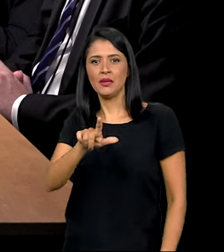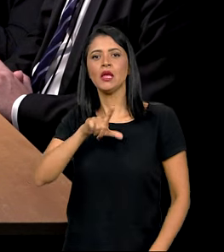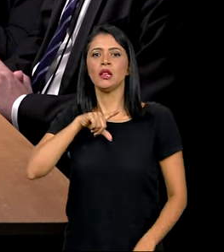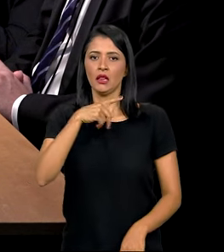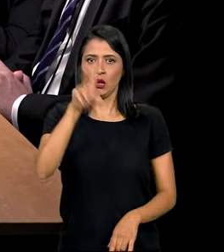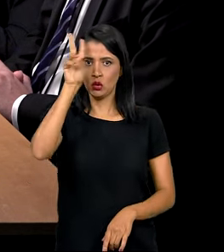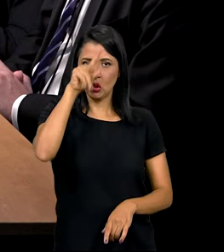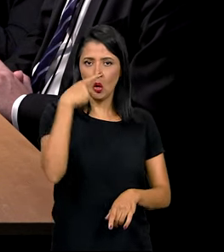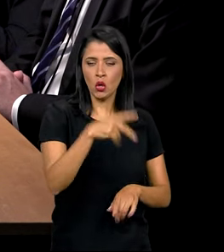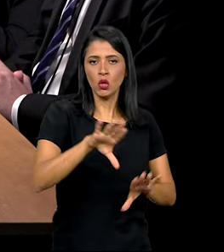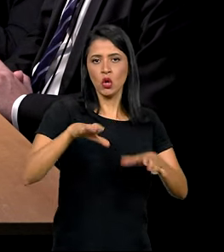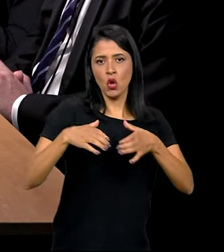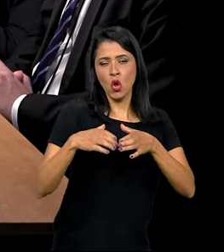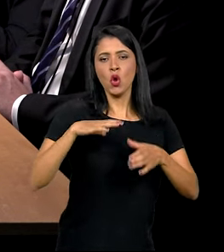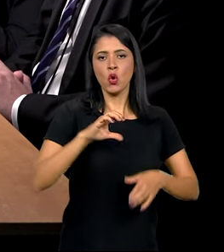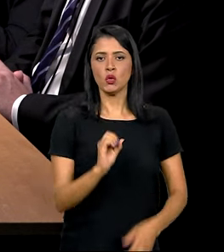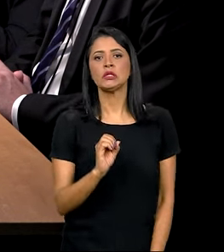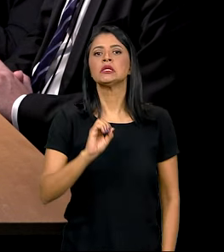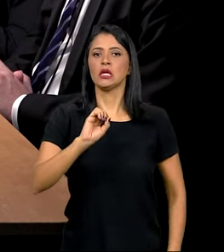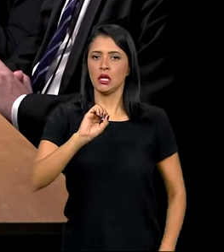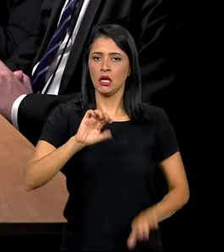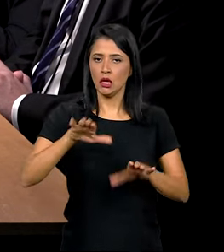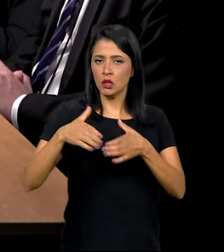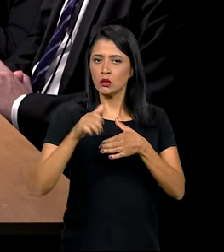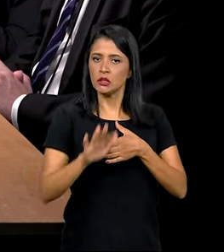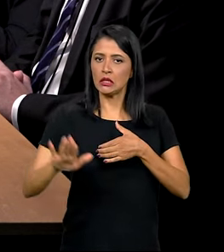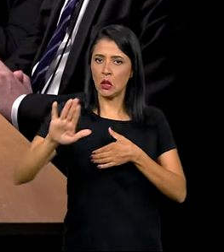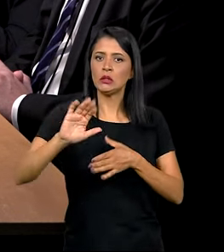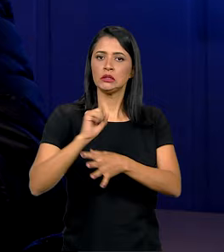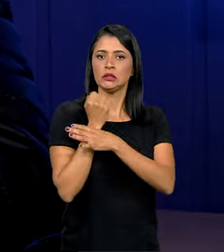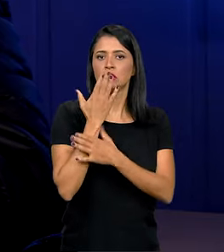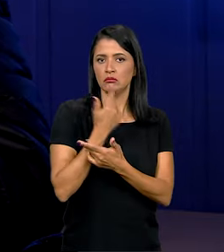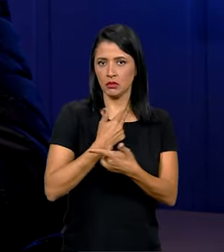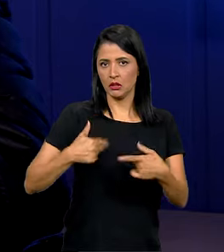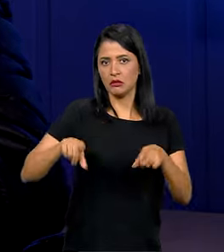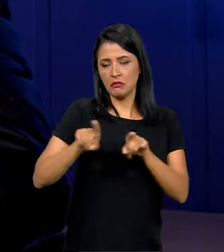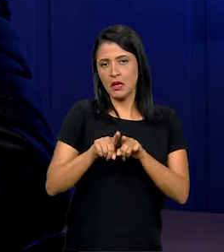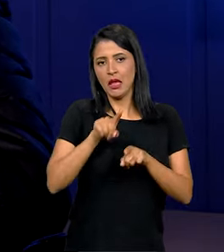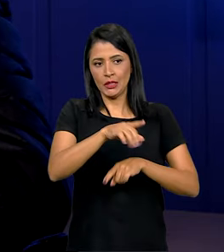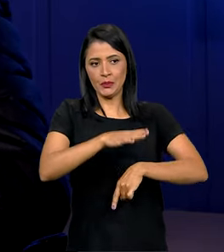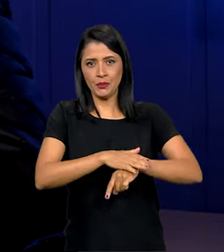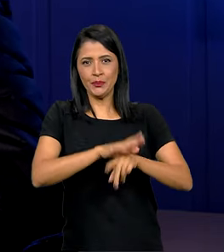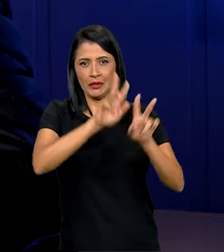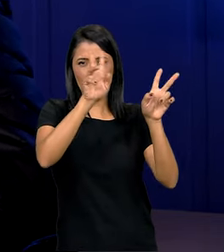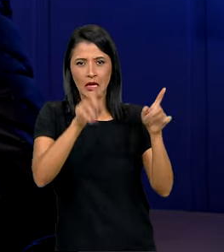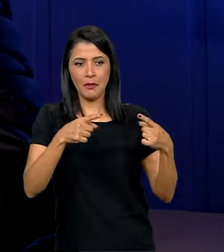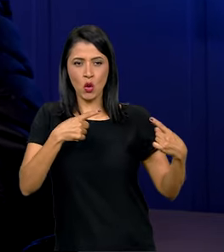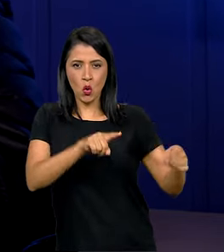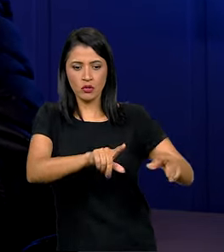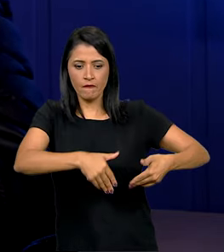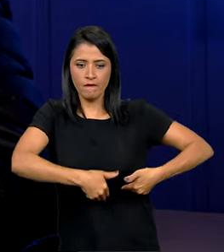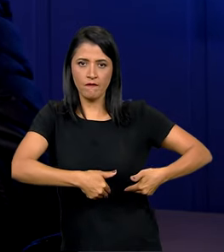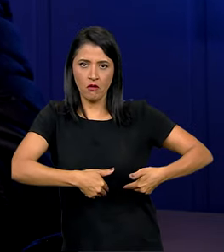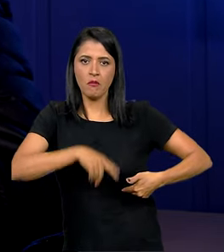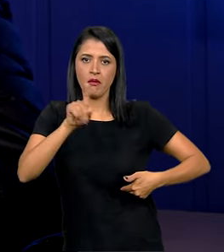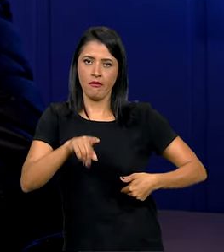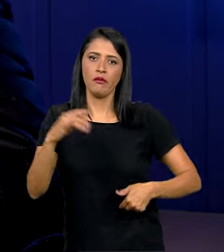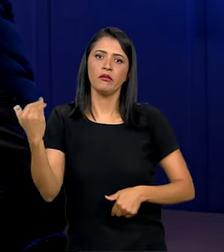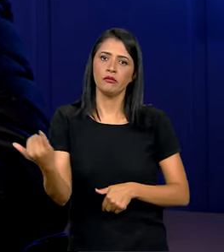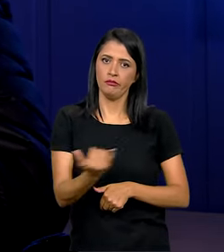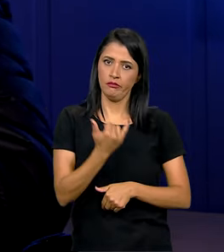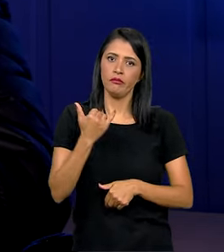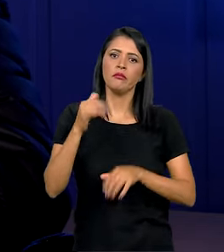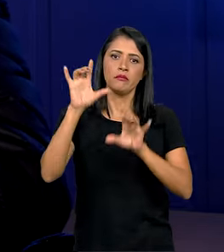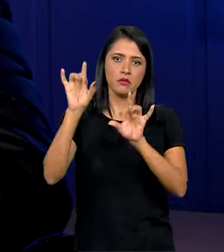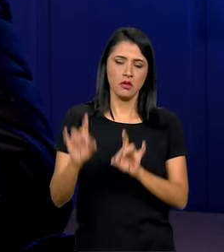conia com o Conselho Nacional de segurança alimentar eu acho que nesse ponto né do combate à fome que é muito especial pra presidência